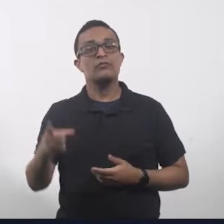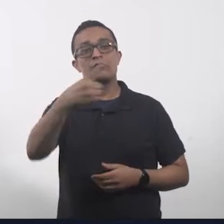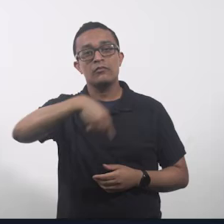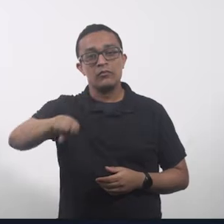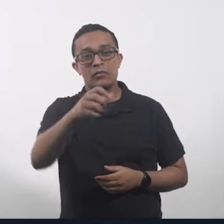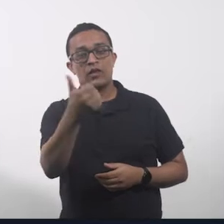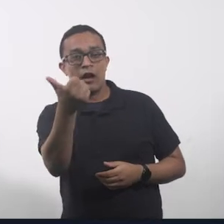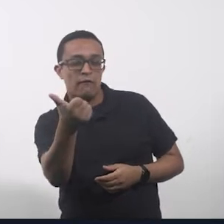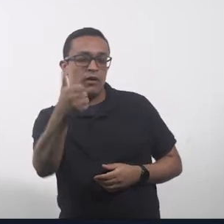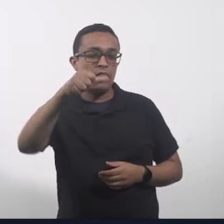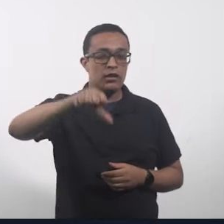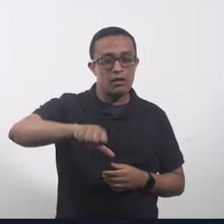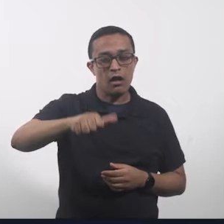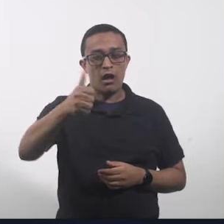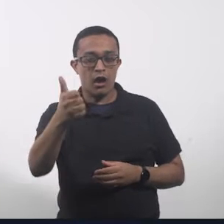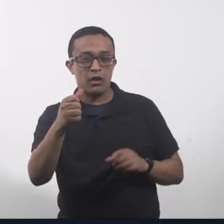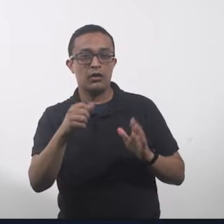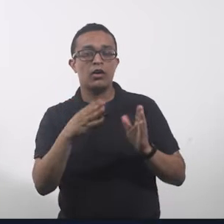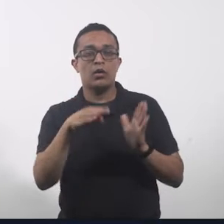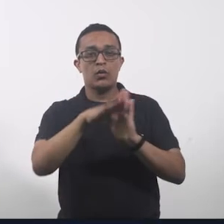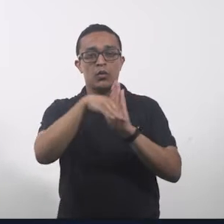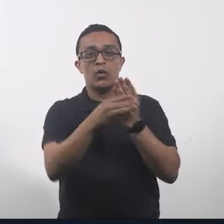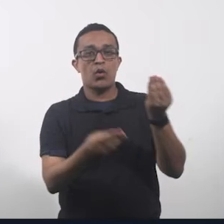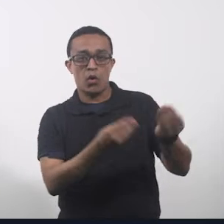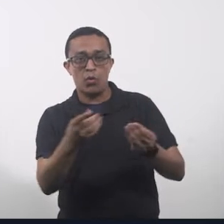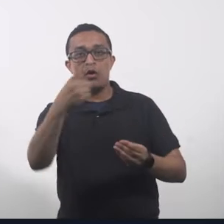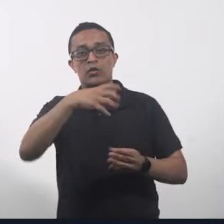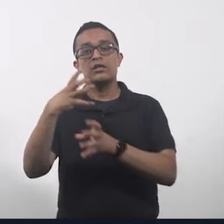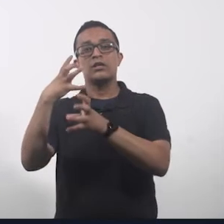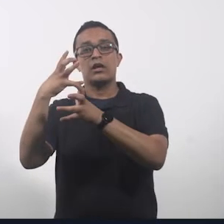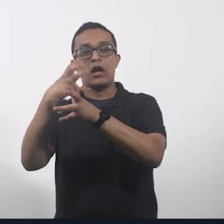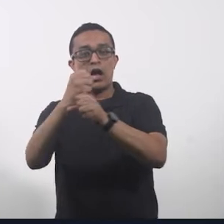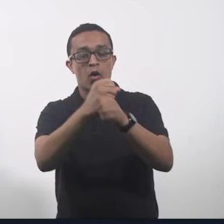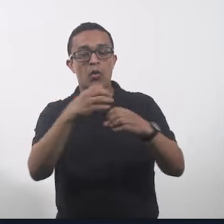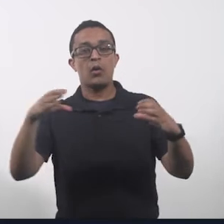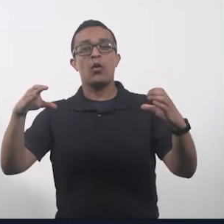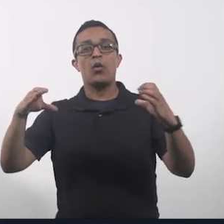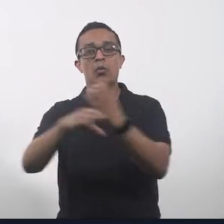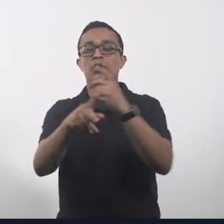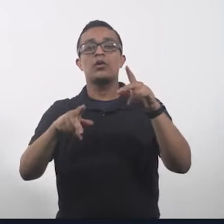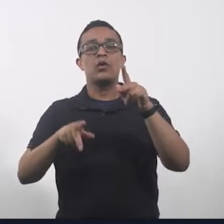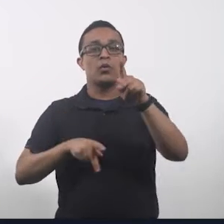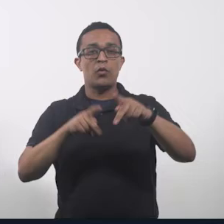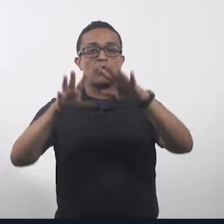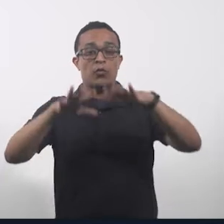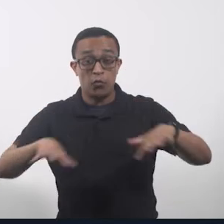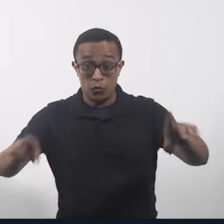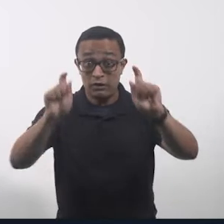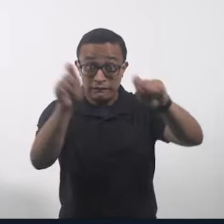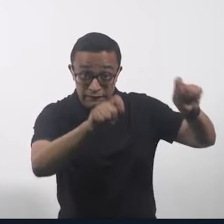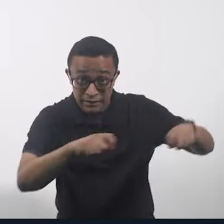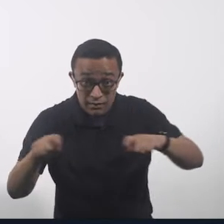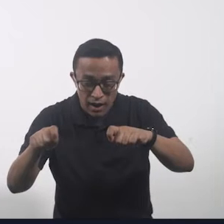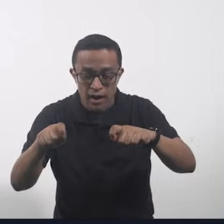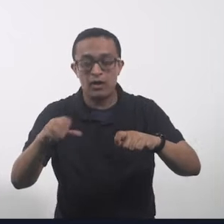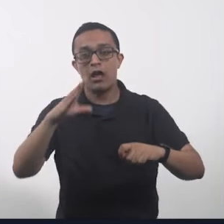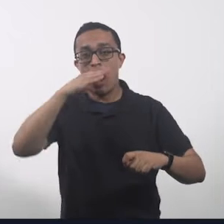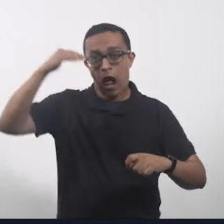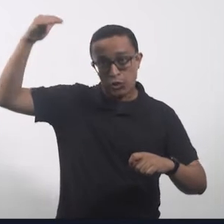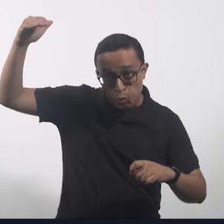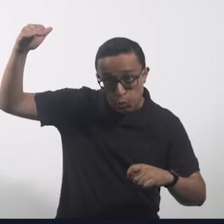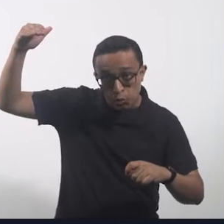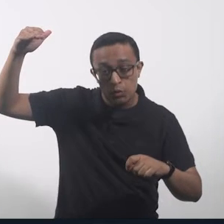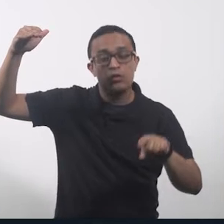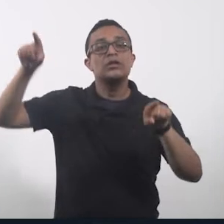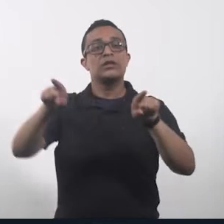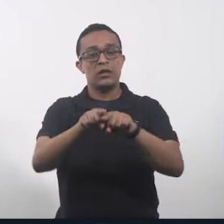então, isso como um indicador, nós calculamos a cobertura do esquema completo para toda a população elegível, considerando os adultos e